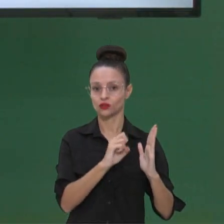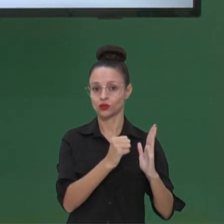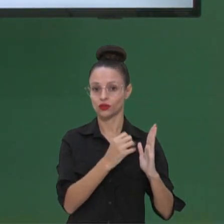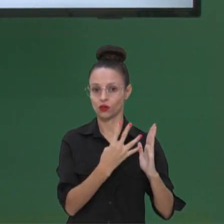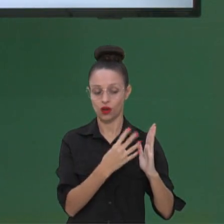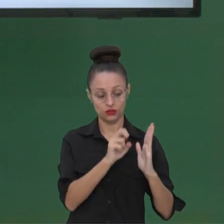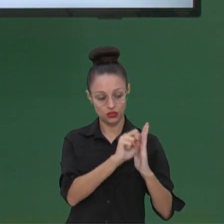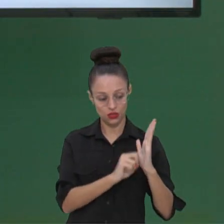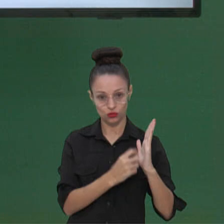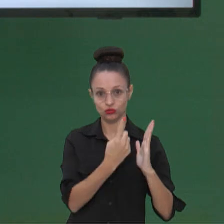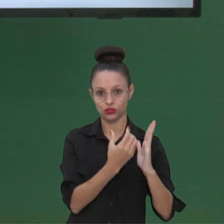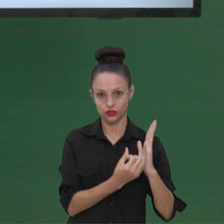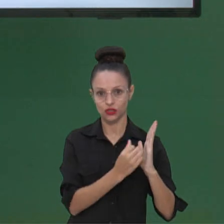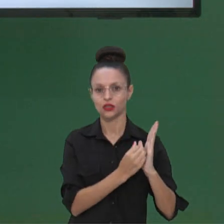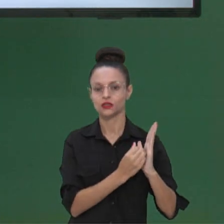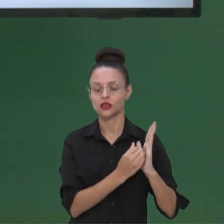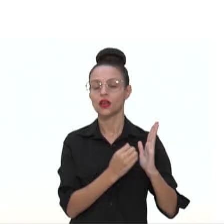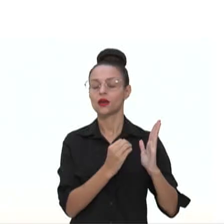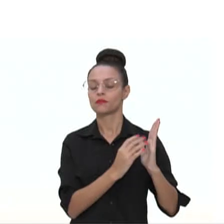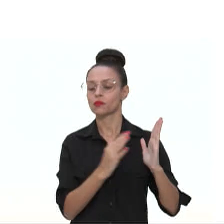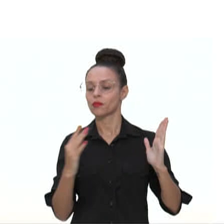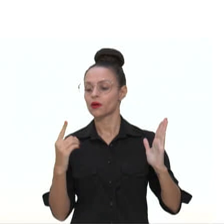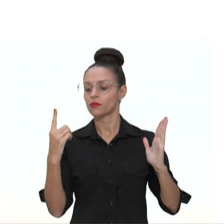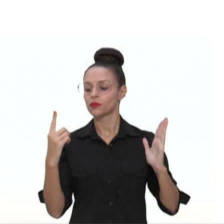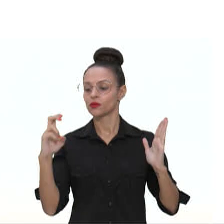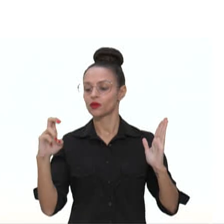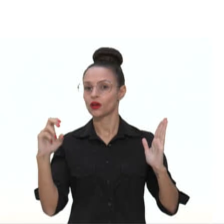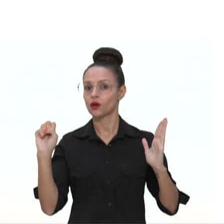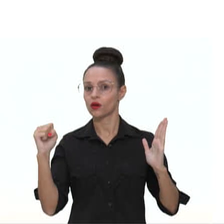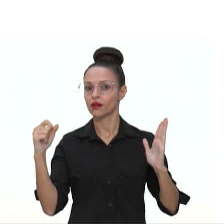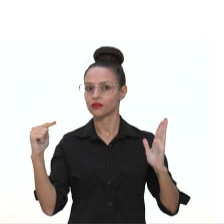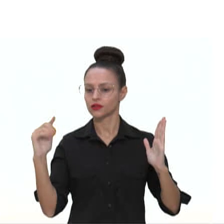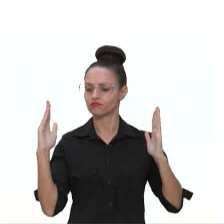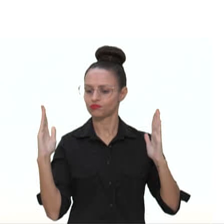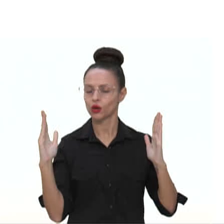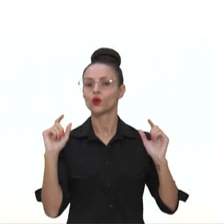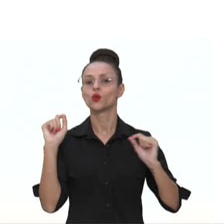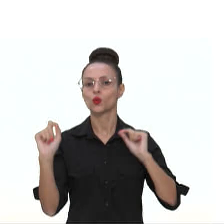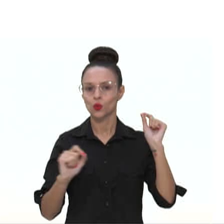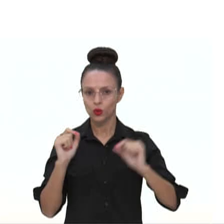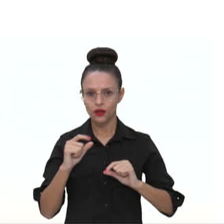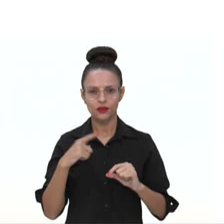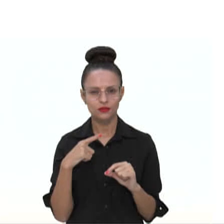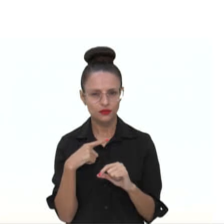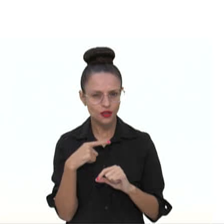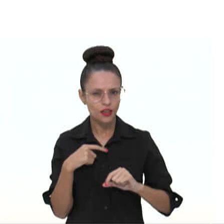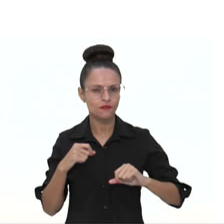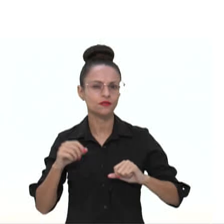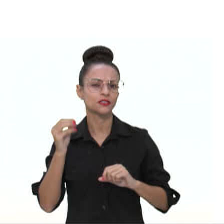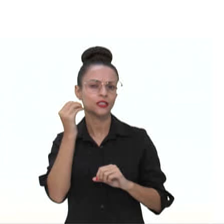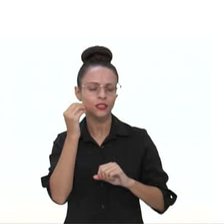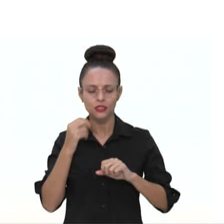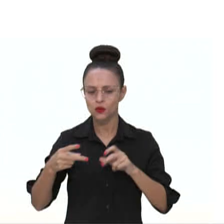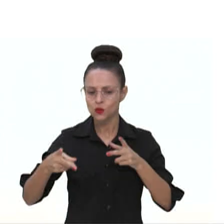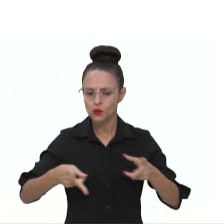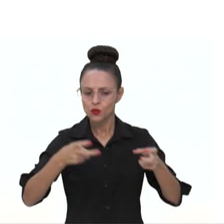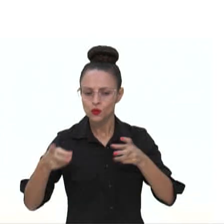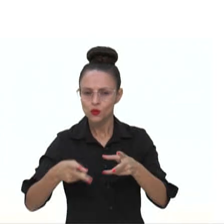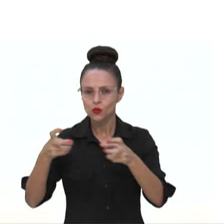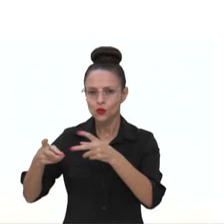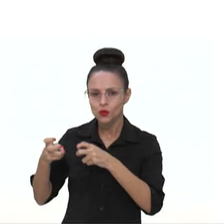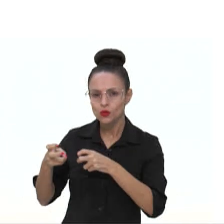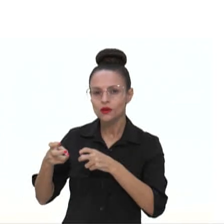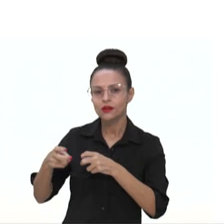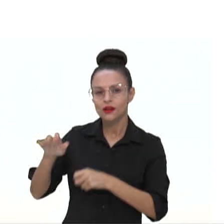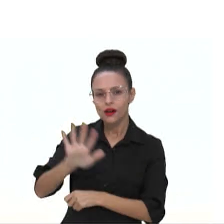XVI, e 1587, houve tentativas de exploração de particulares de ouro e prata na América